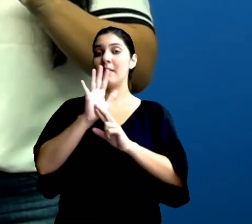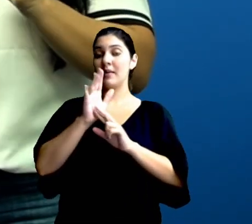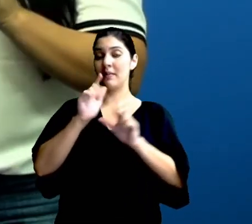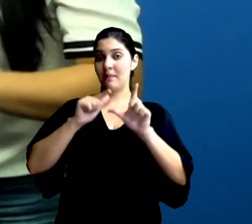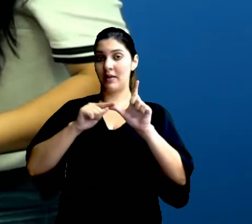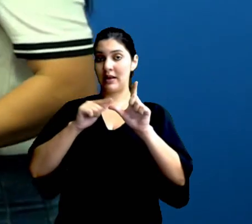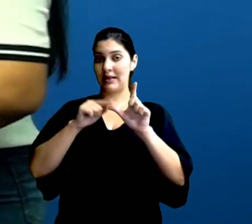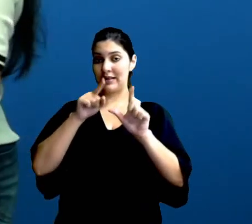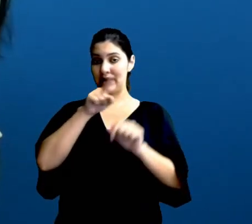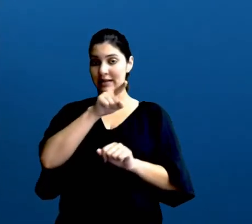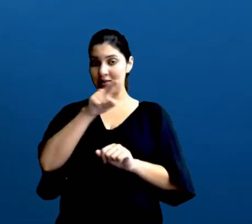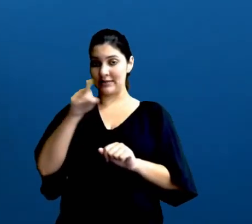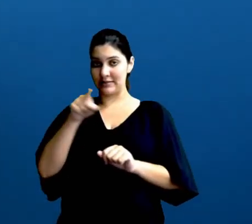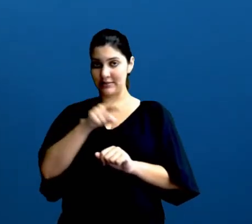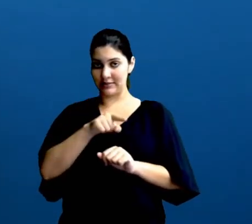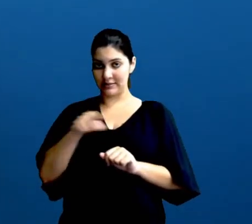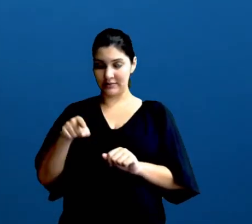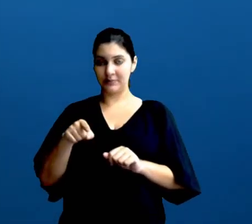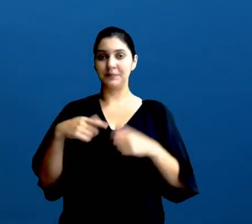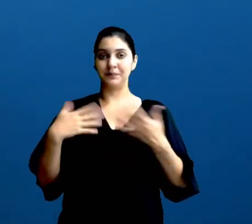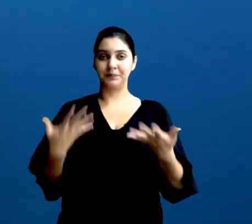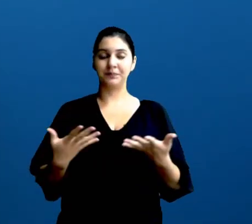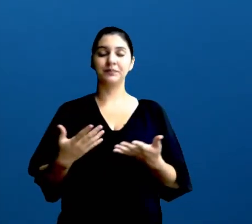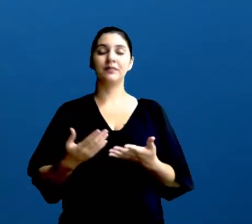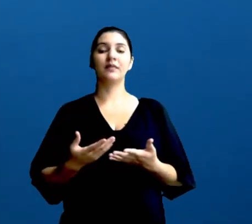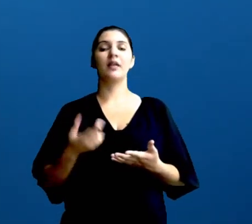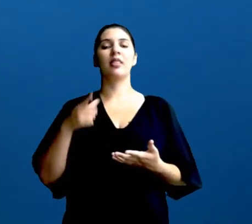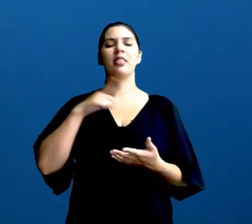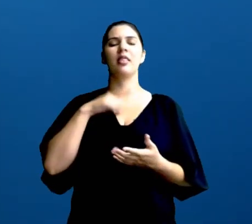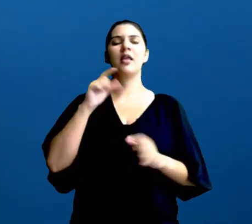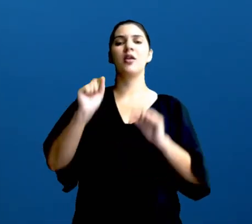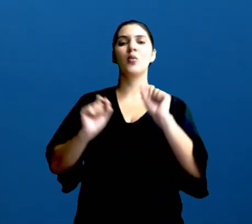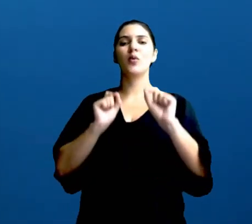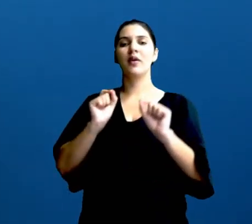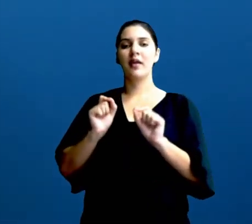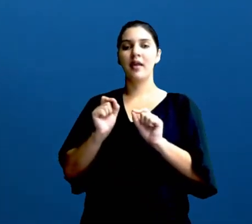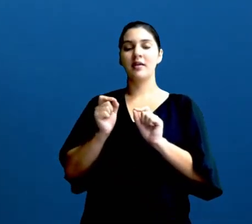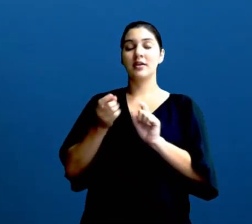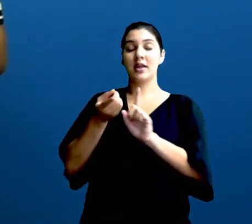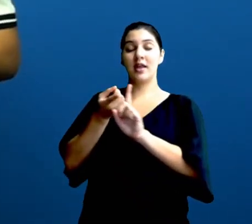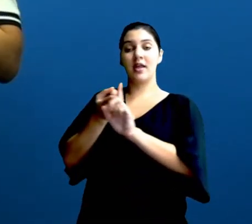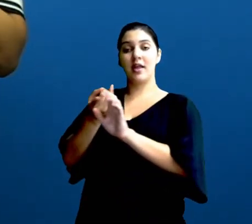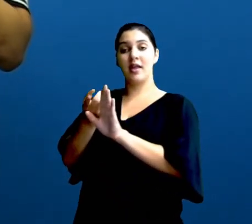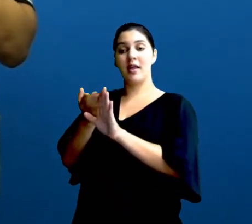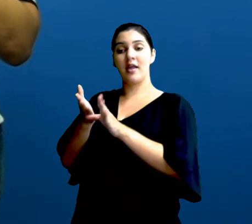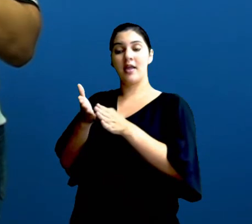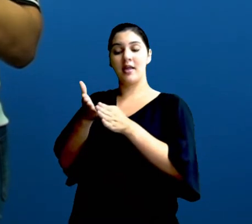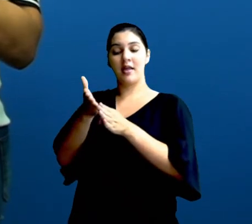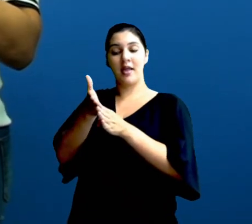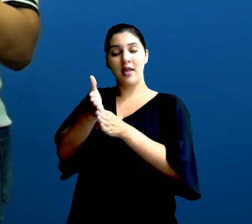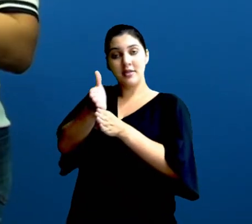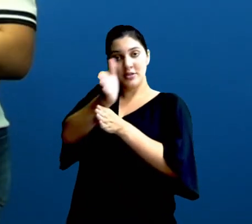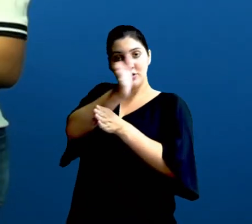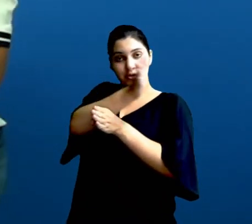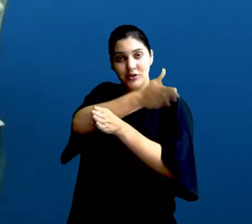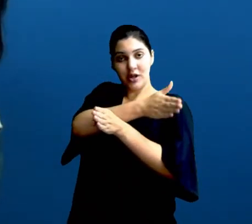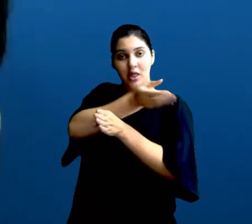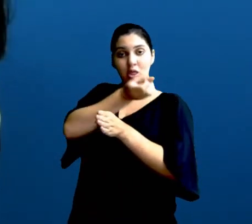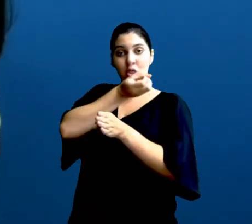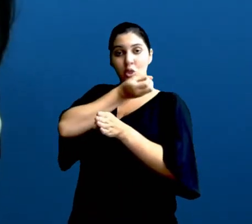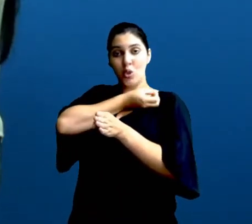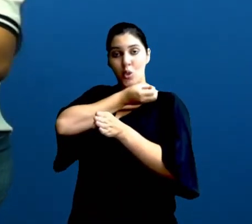letra Z. Ó, então, esquerda, números